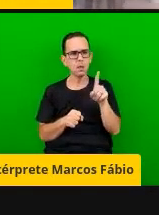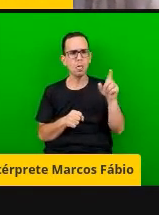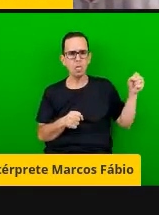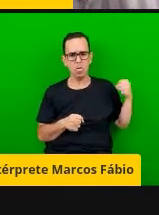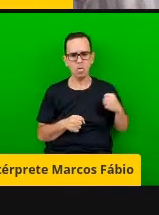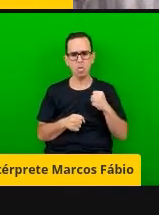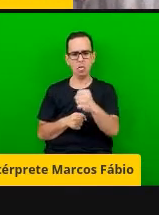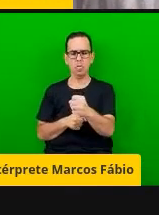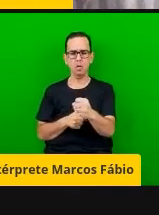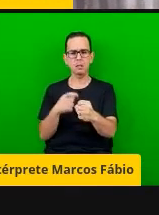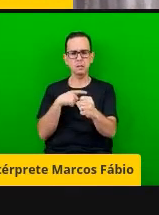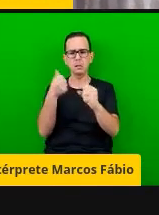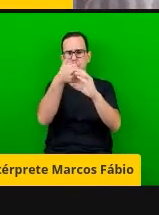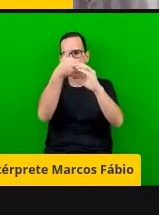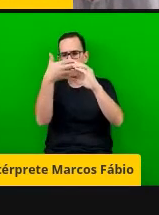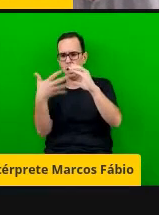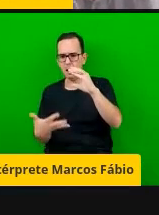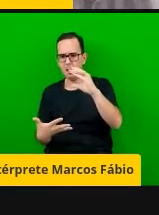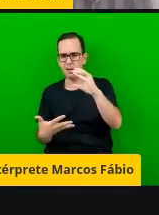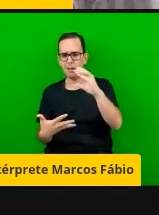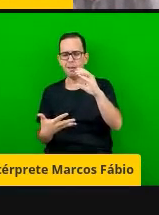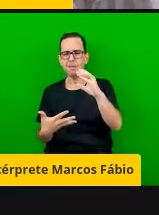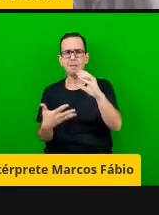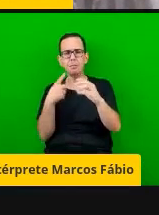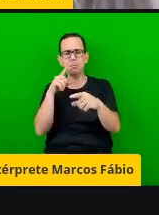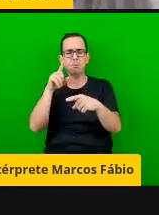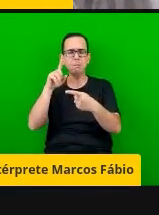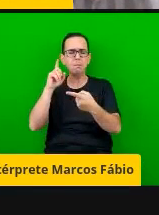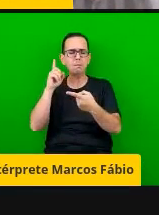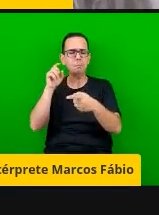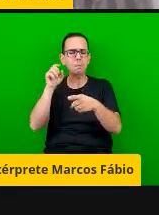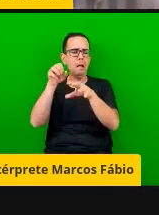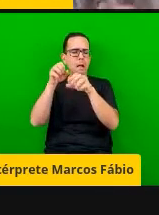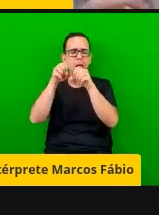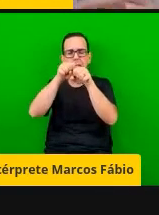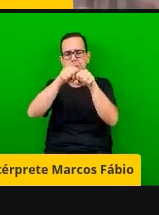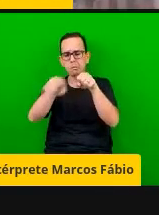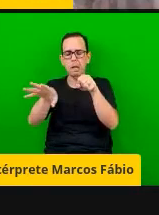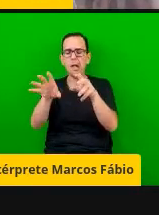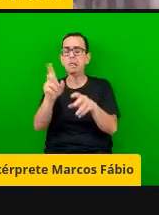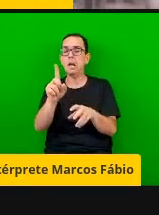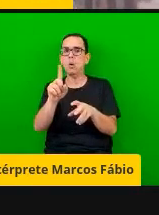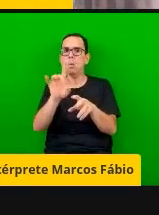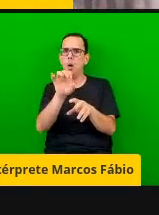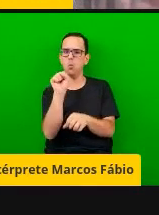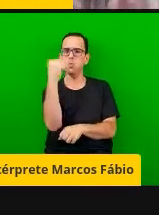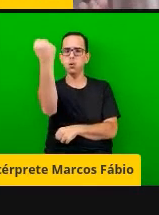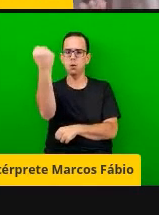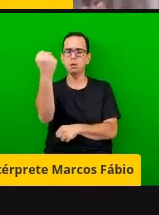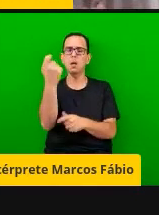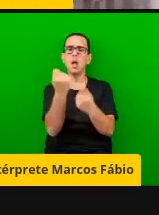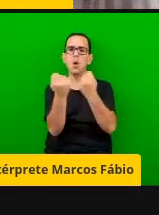tendo características para se despontar como uma potência hegemônica. Só que, devido ao tempo e à quantidade de